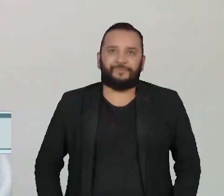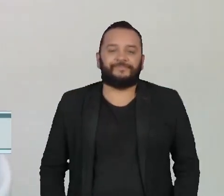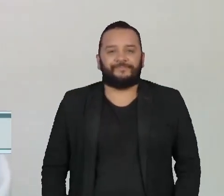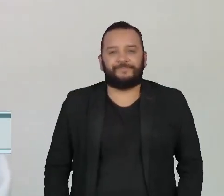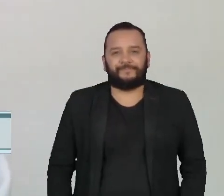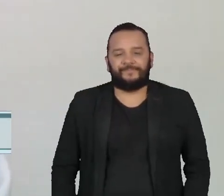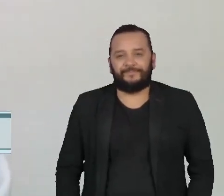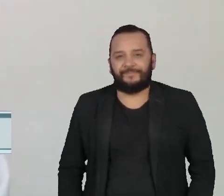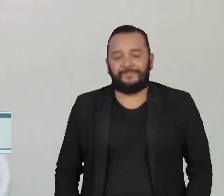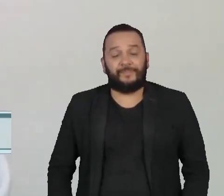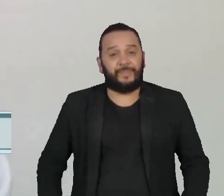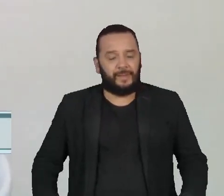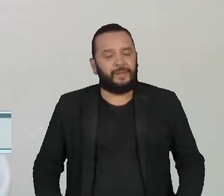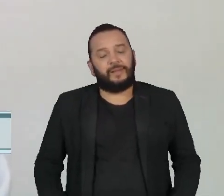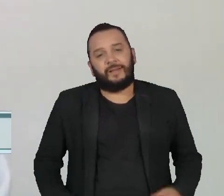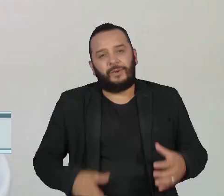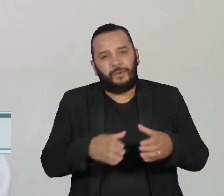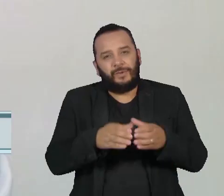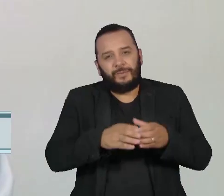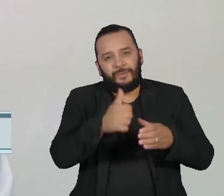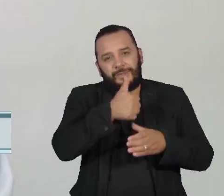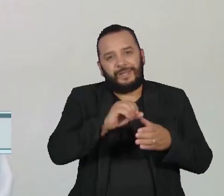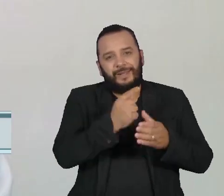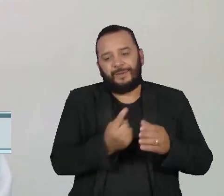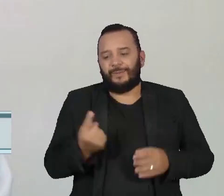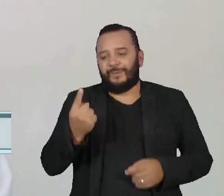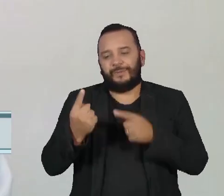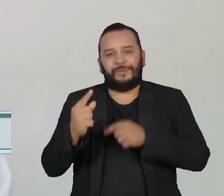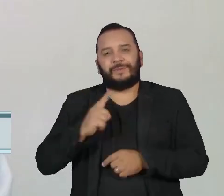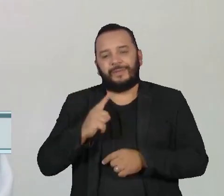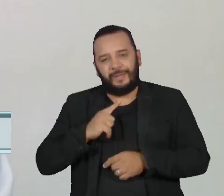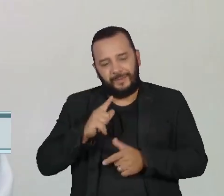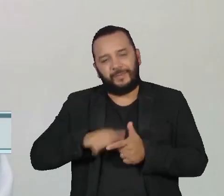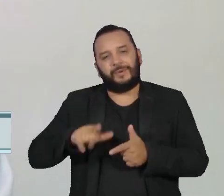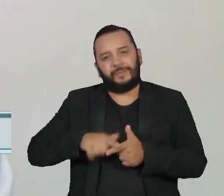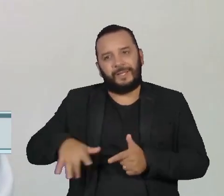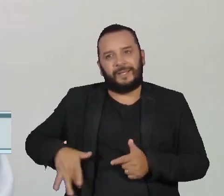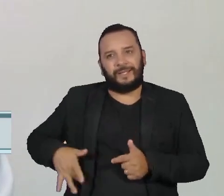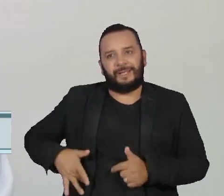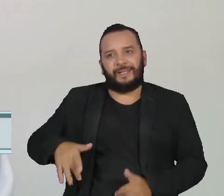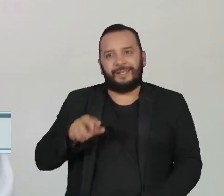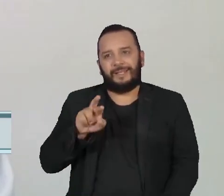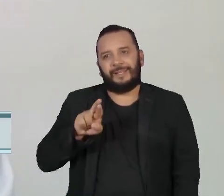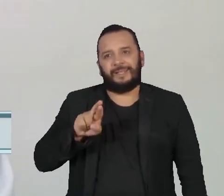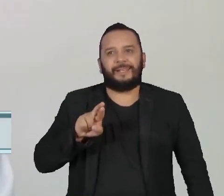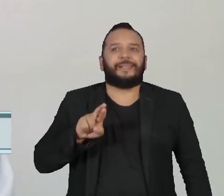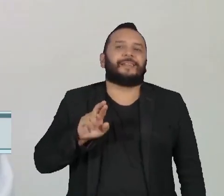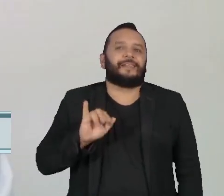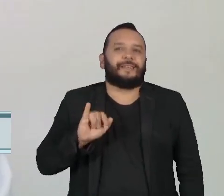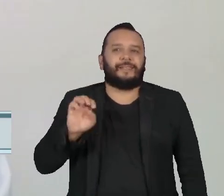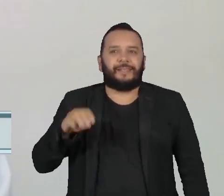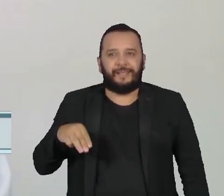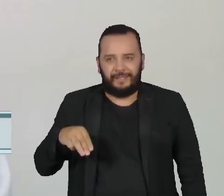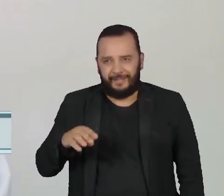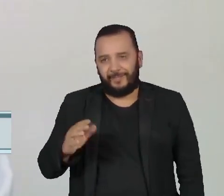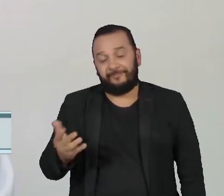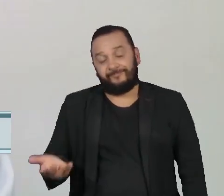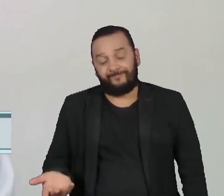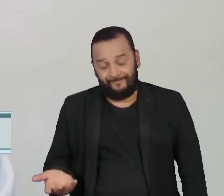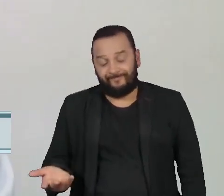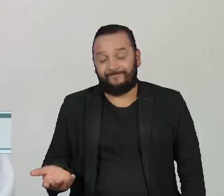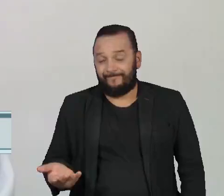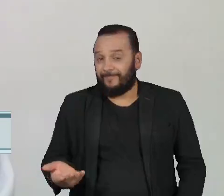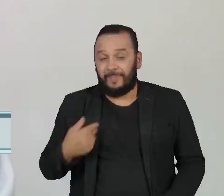estimamos que 1 em cada 10 brasileiros tem alguma alteração da função renal. E o diagnóstico da doença renal é